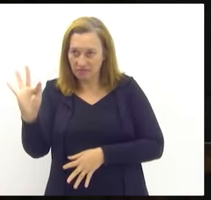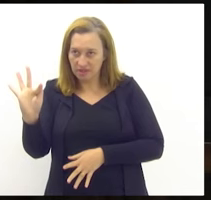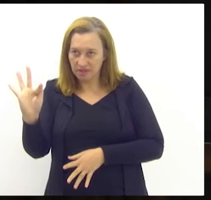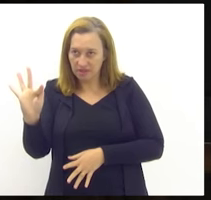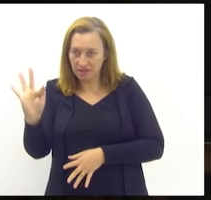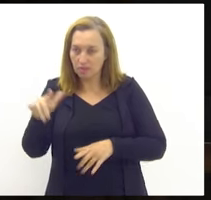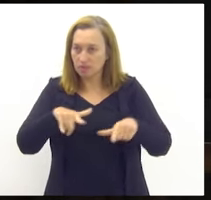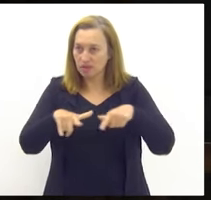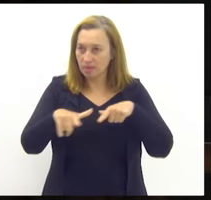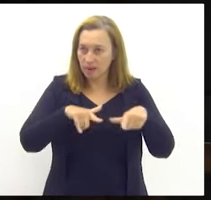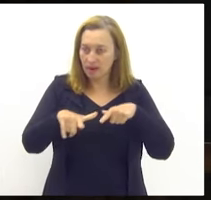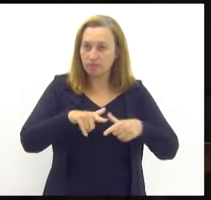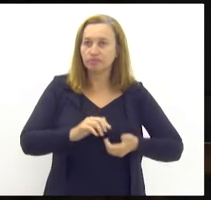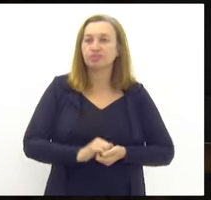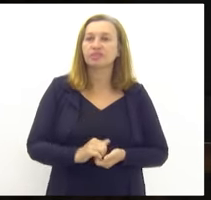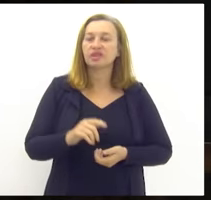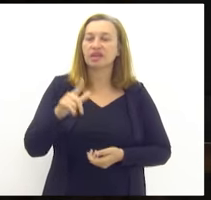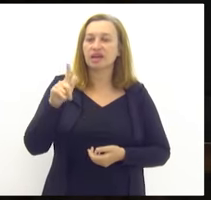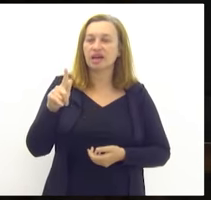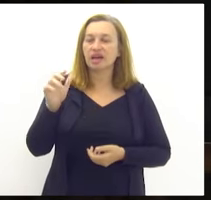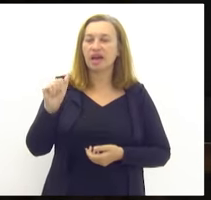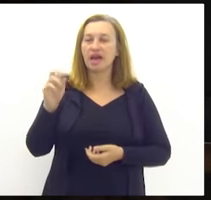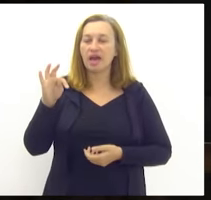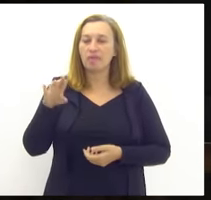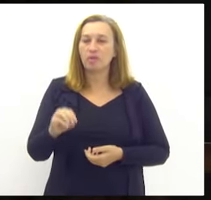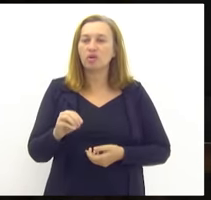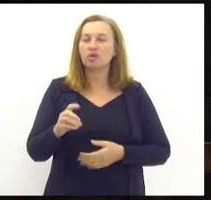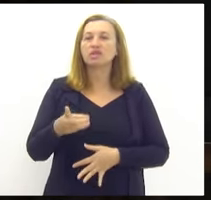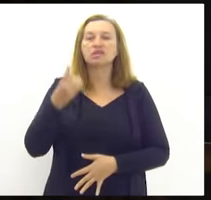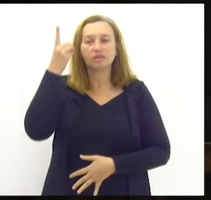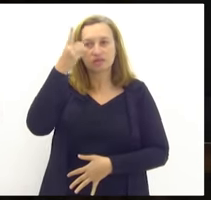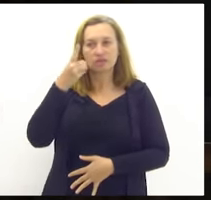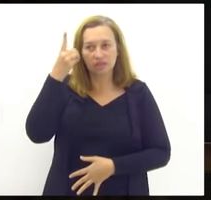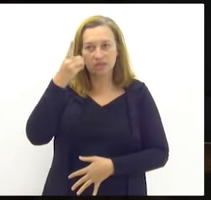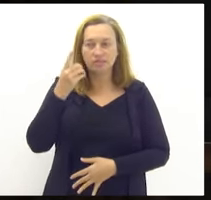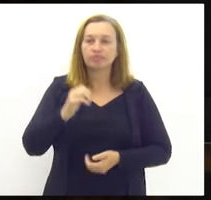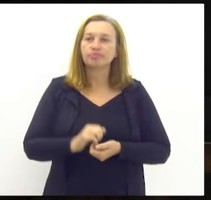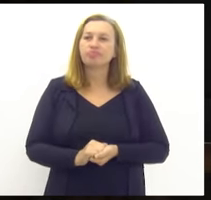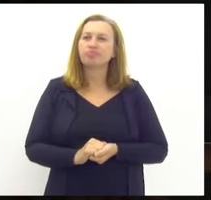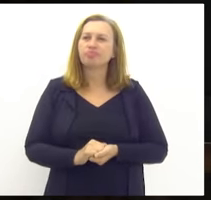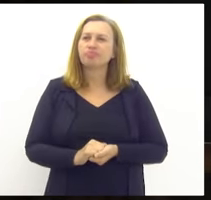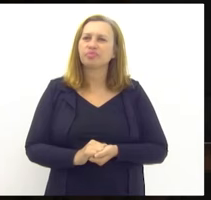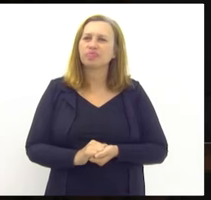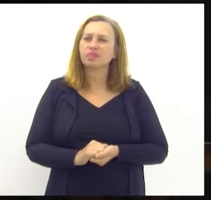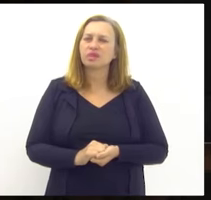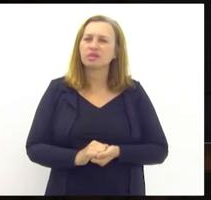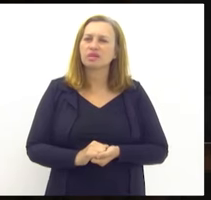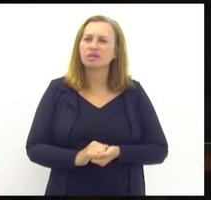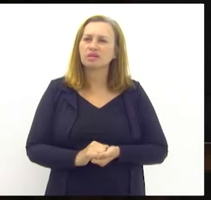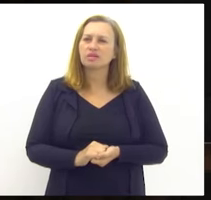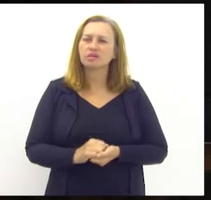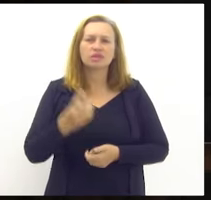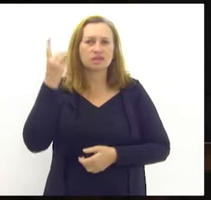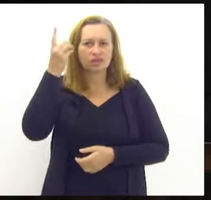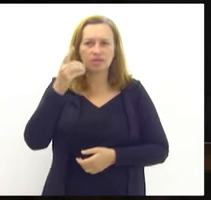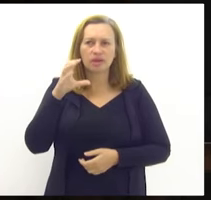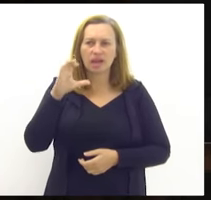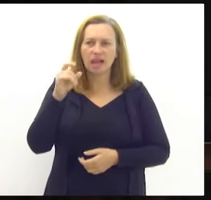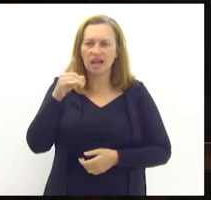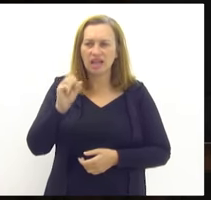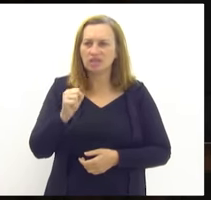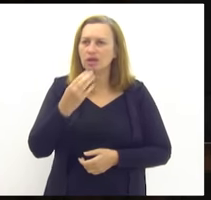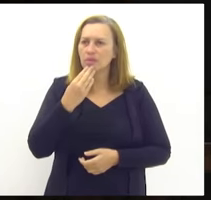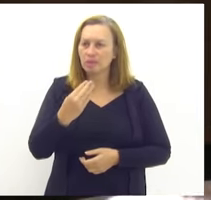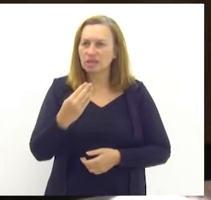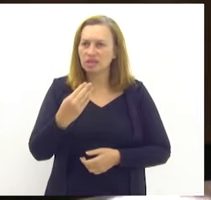gaeco deputado Dr Serginho anuncio em regime de urgência deputado Carlinhos Presidente pedi